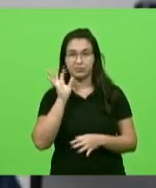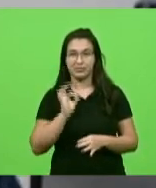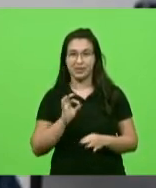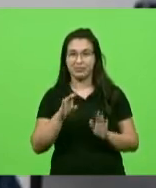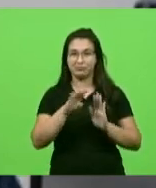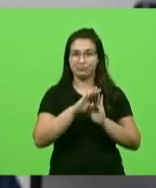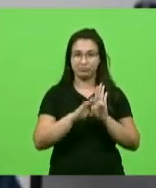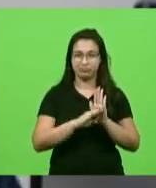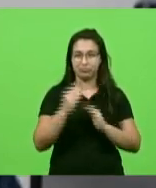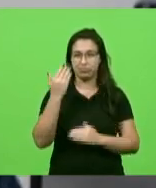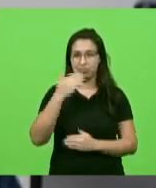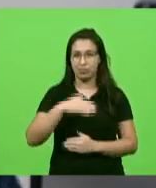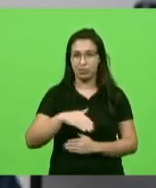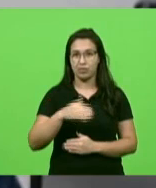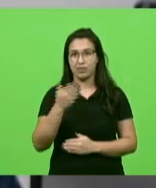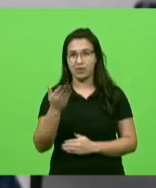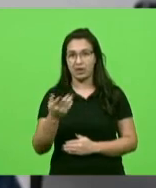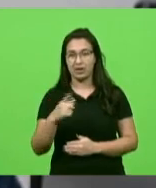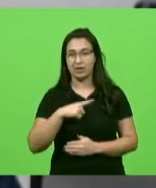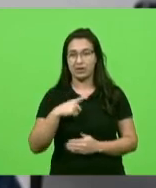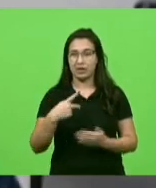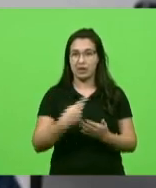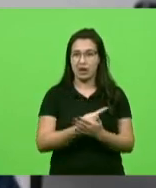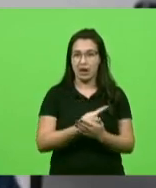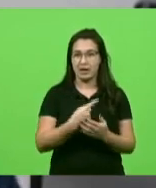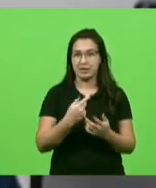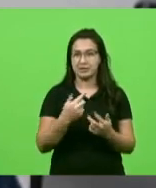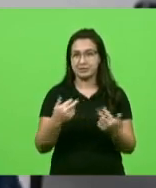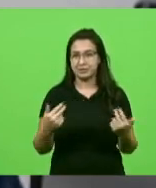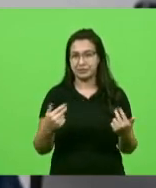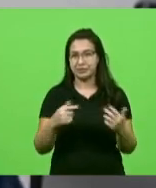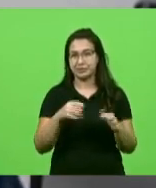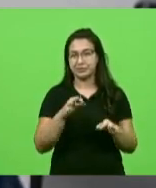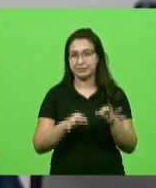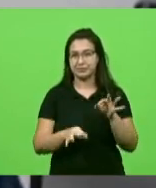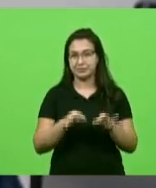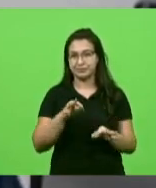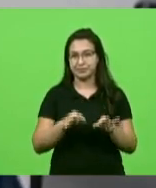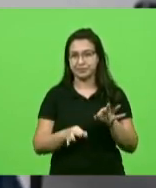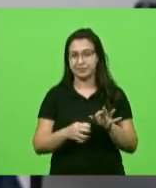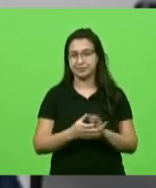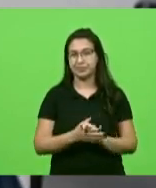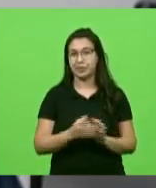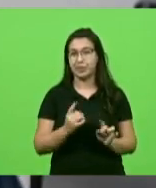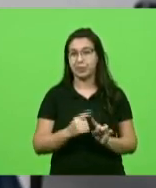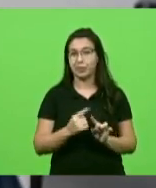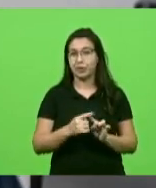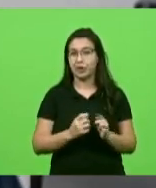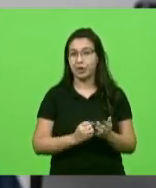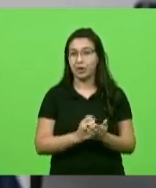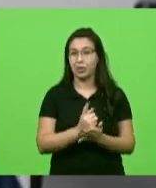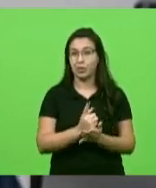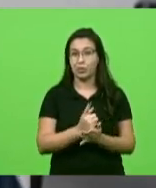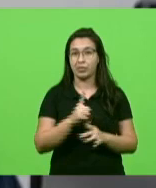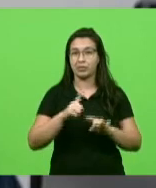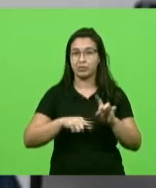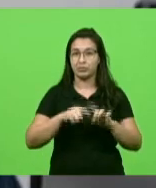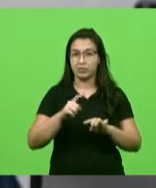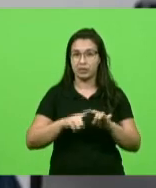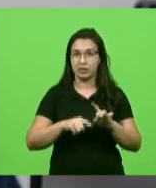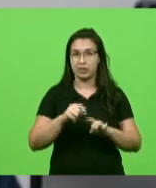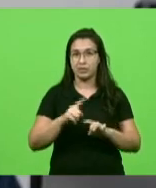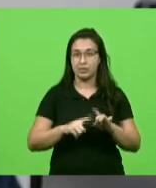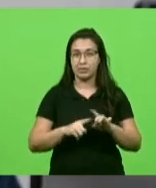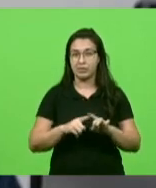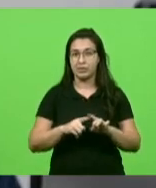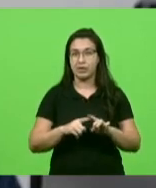e precisos da prática de condutas antijurídicas pelos titulares das pastas é isso O que a aquisição dos equipamentos estavam em um velada